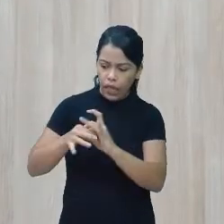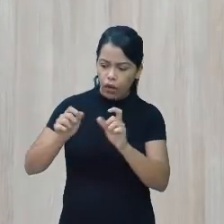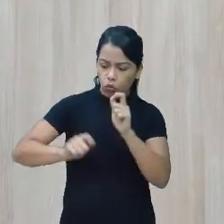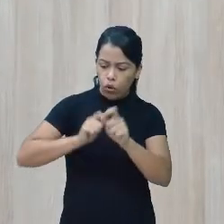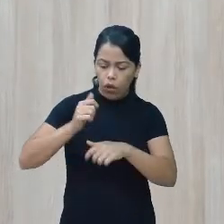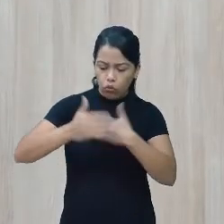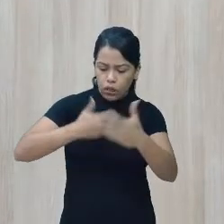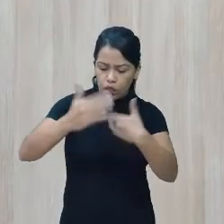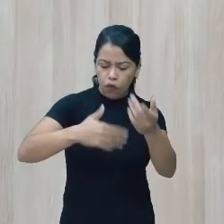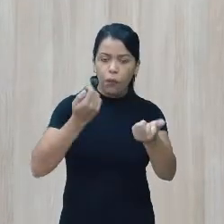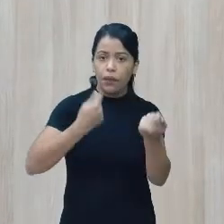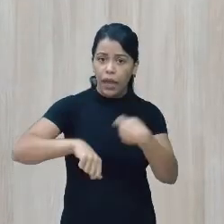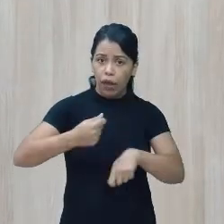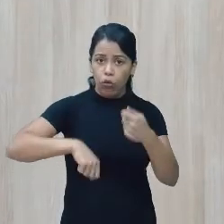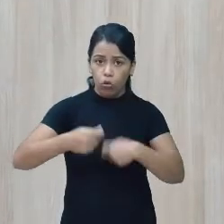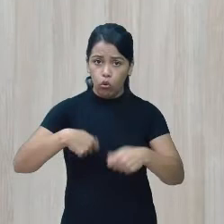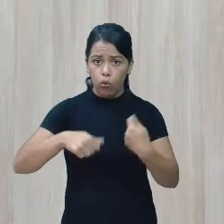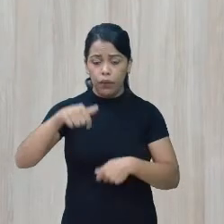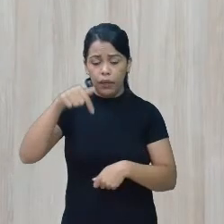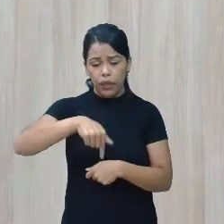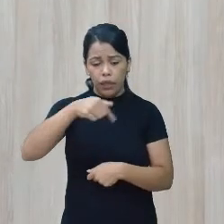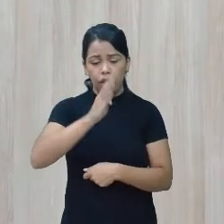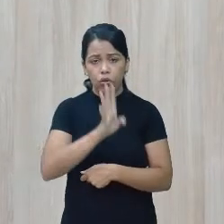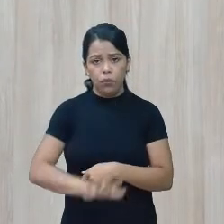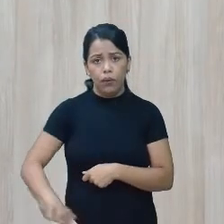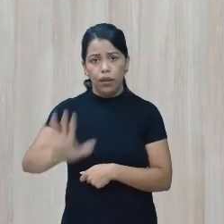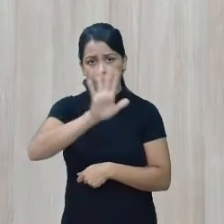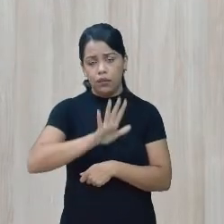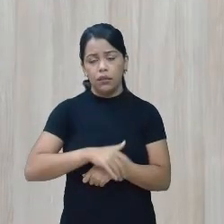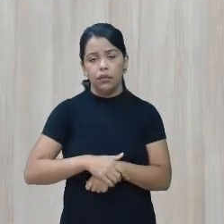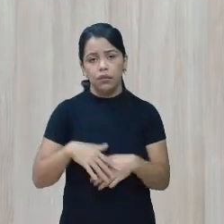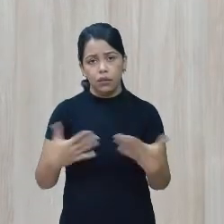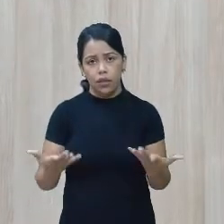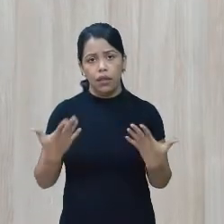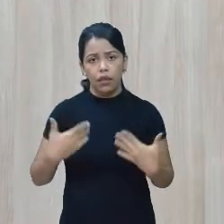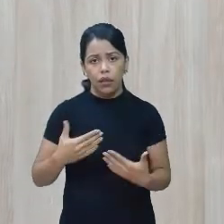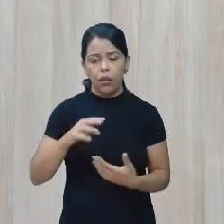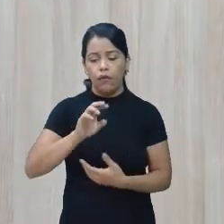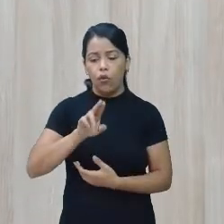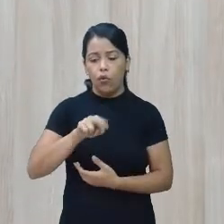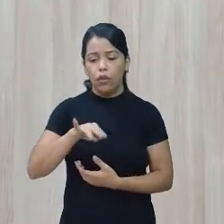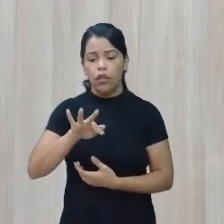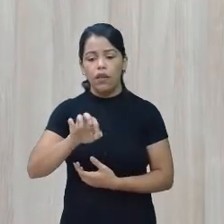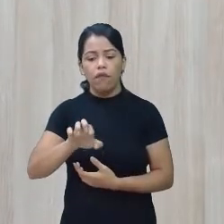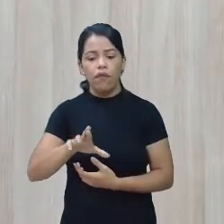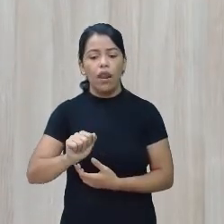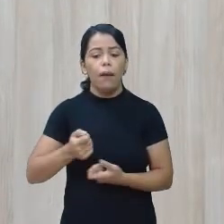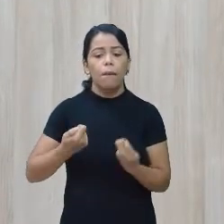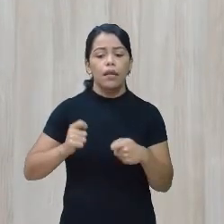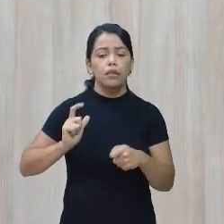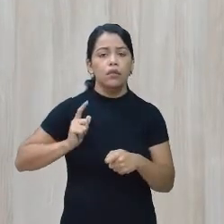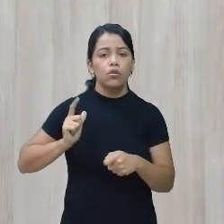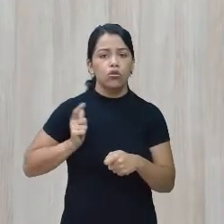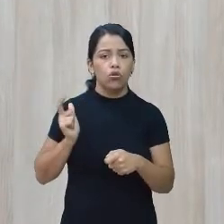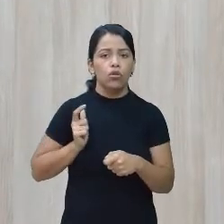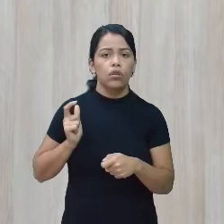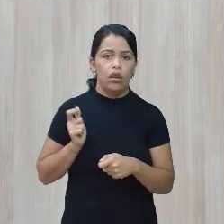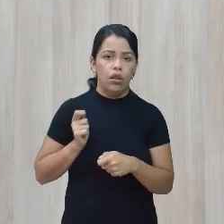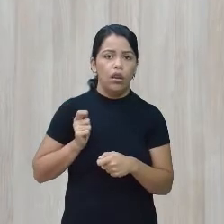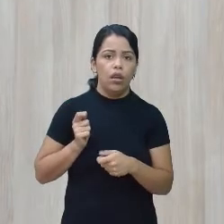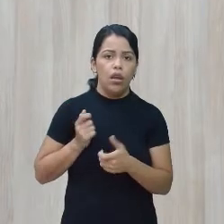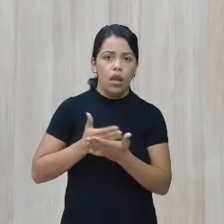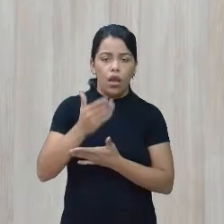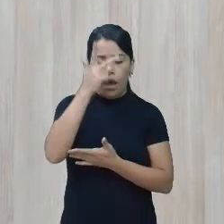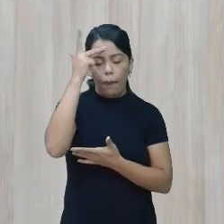Brasil, a atividade aurífera, por exemplo, né, vai atrair uma mão de obra escravocrata, né, vai comprar, na